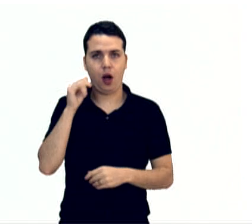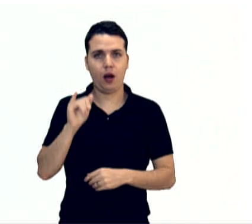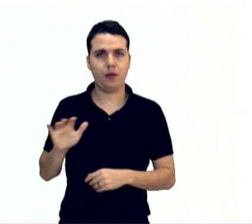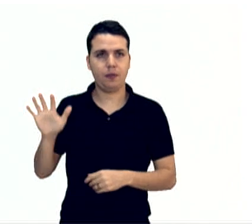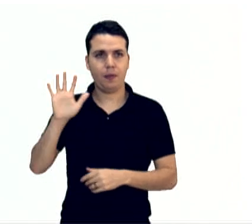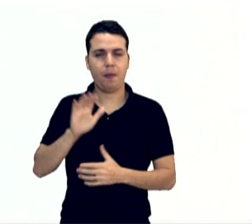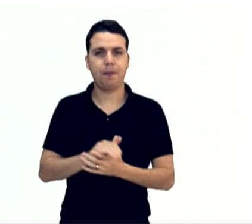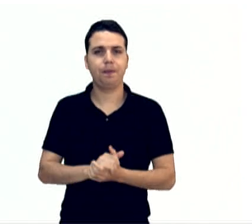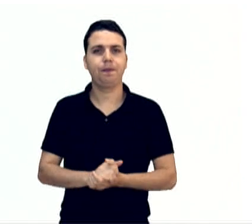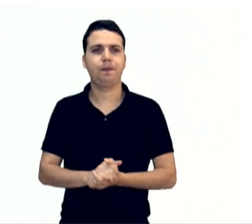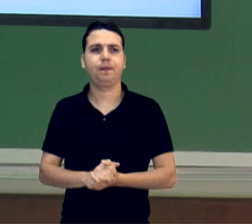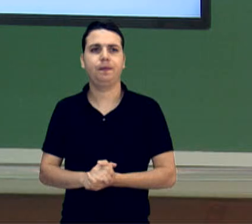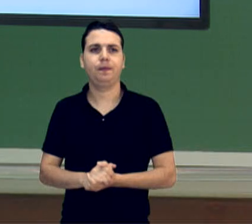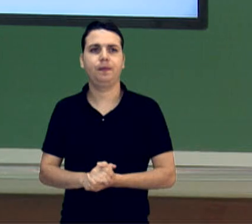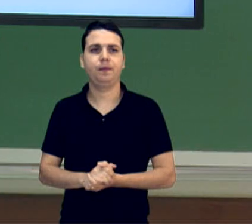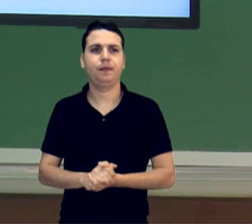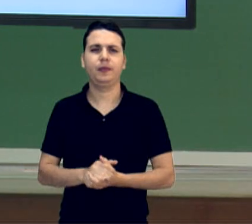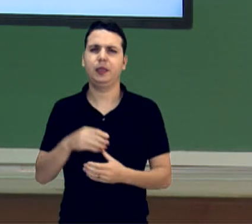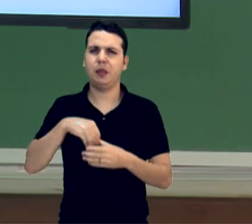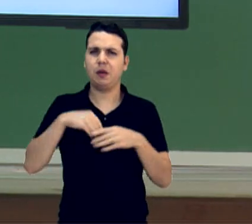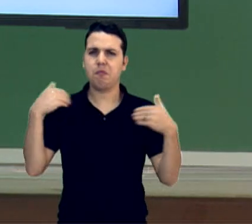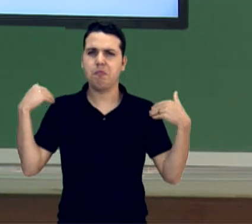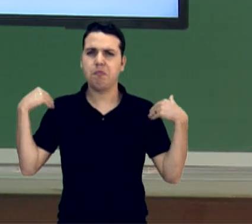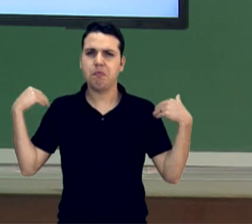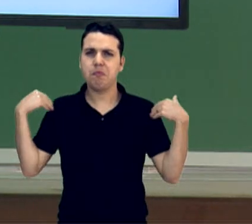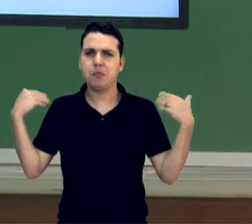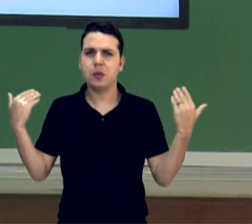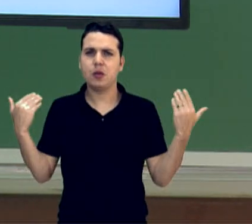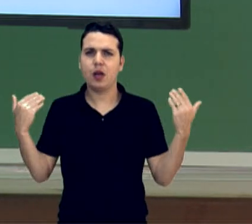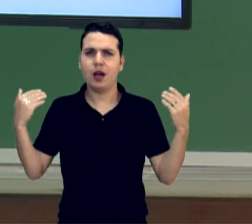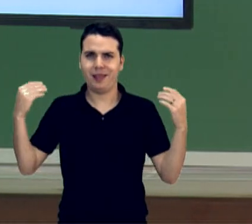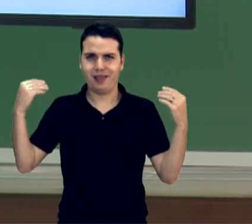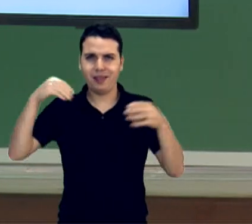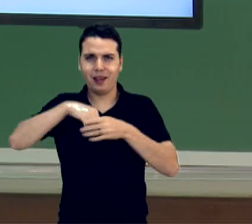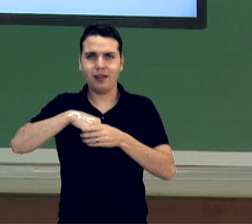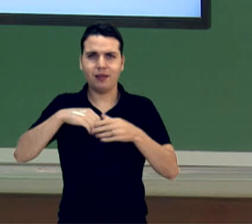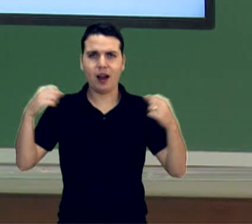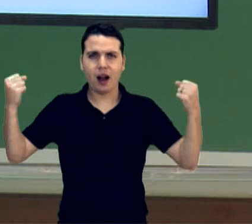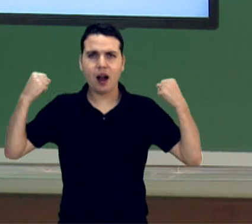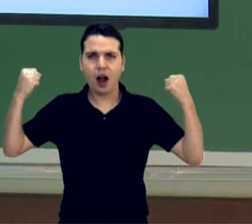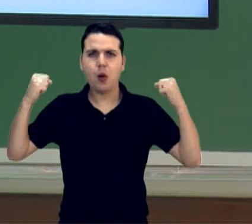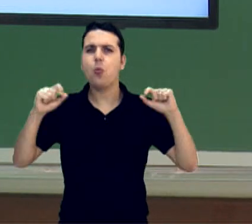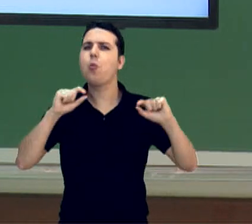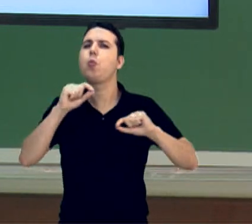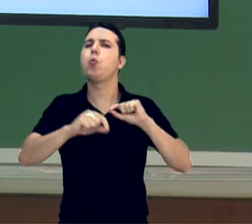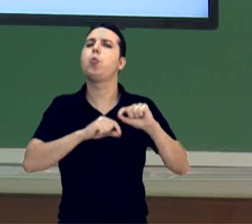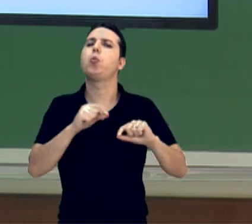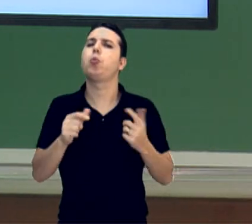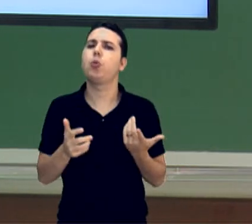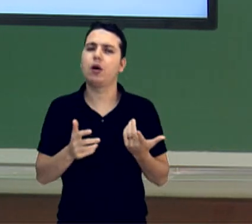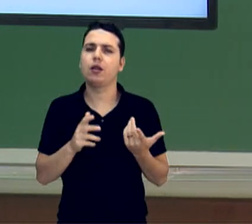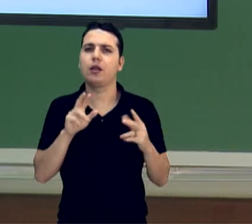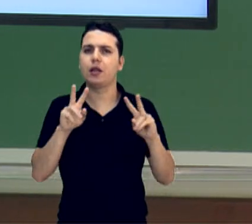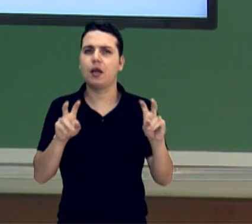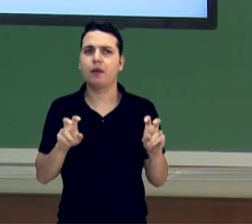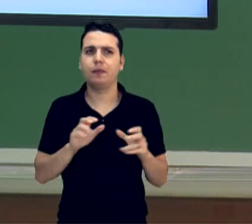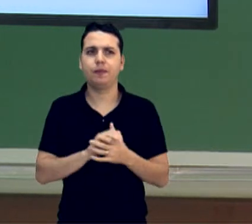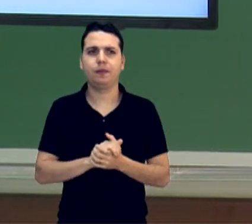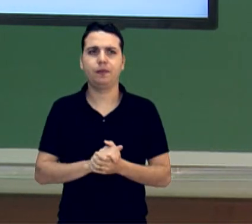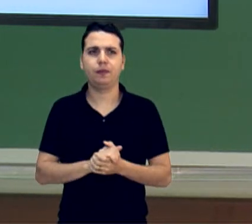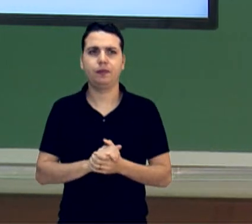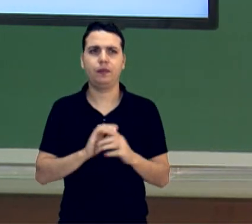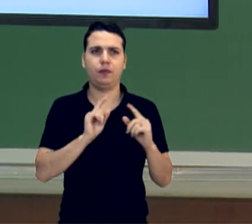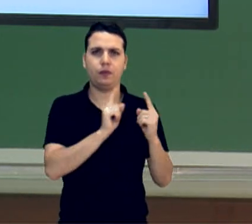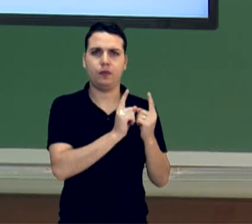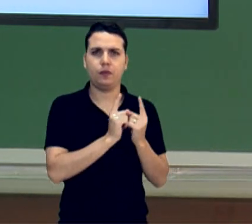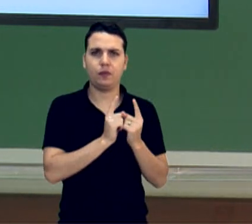que será isso aqui na academia? Do que será que estamos falando, né? Aqui estamos em